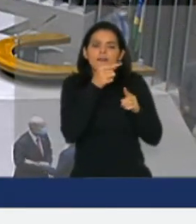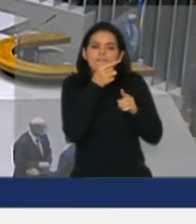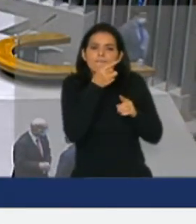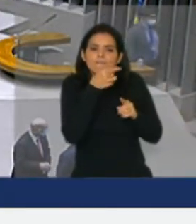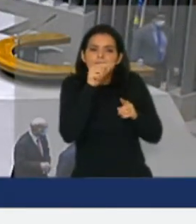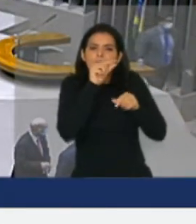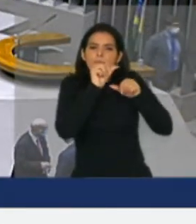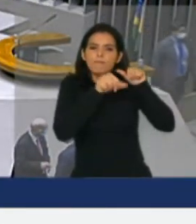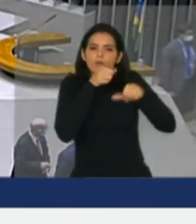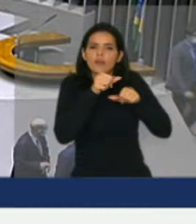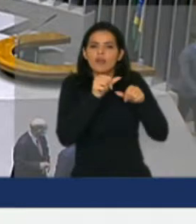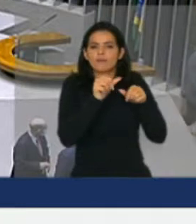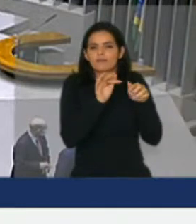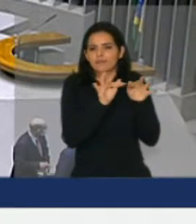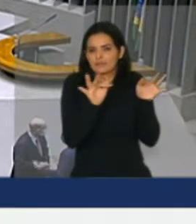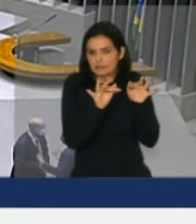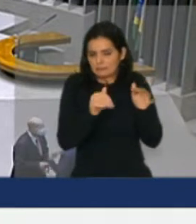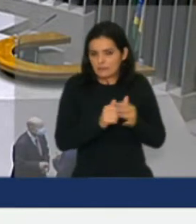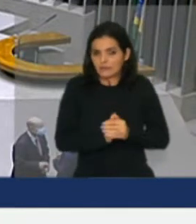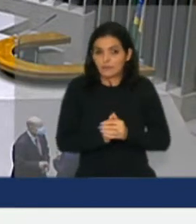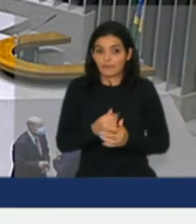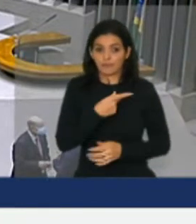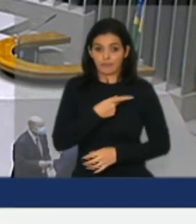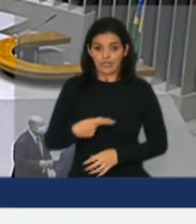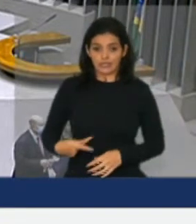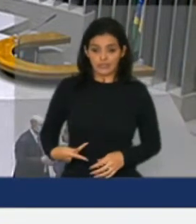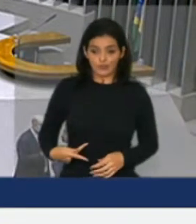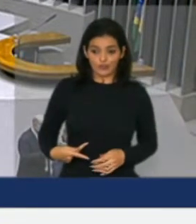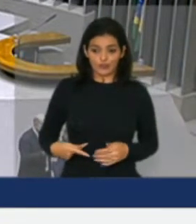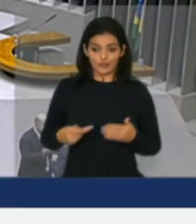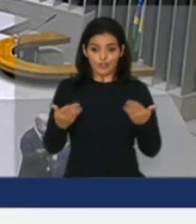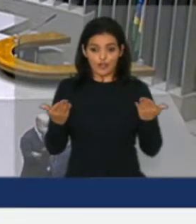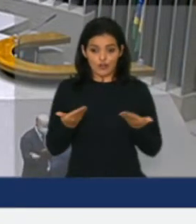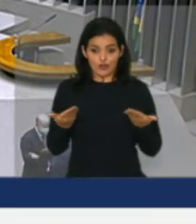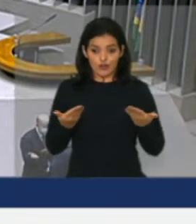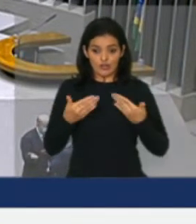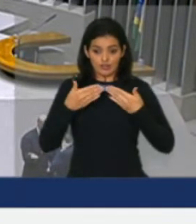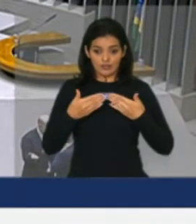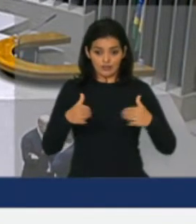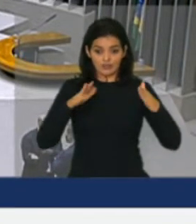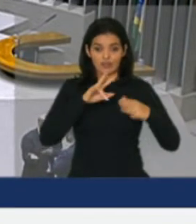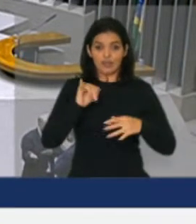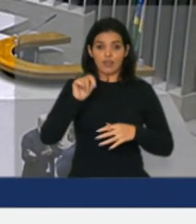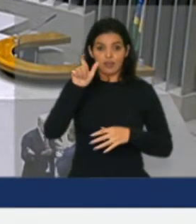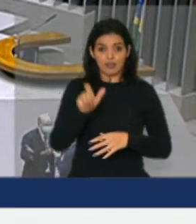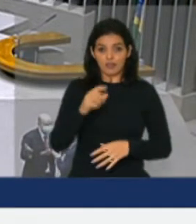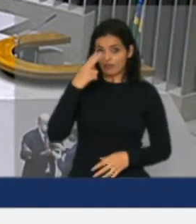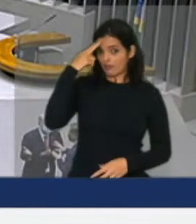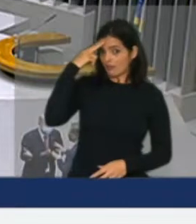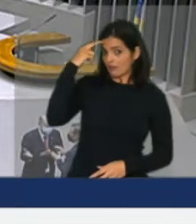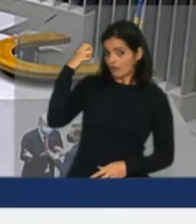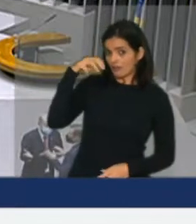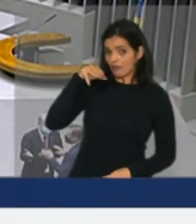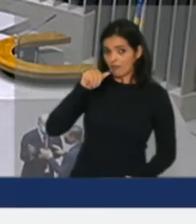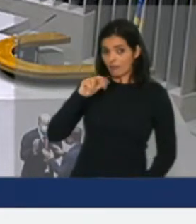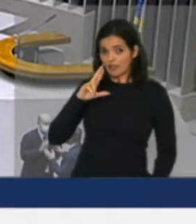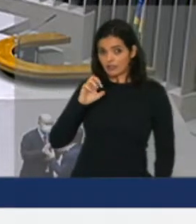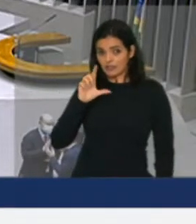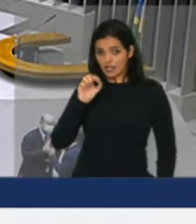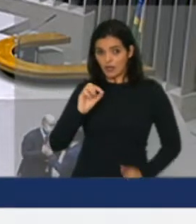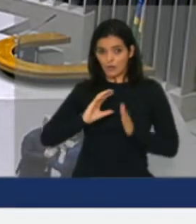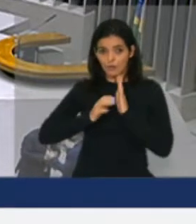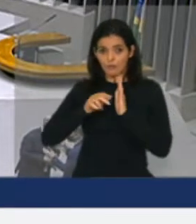vai presidir essa próxima sessão, pelo menos o início, quem vai abrir a próxima sessão, é o deputado Marcelo Ramos, do PL do Amazonas,